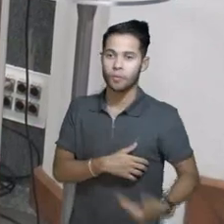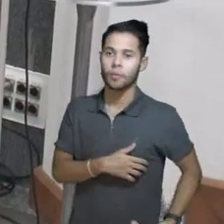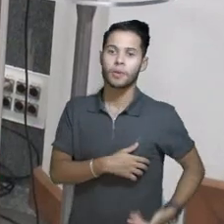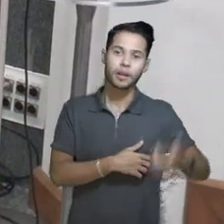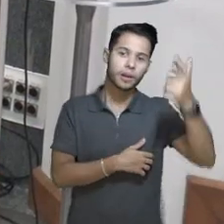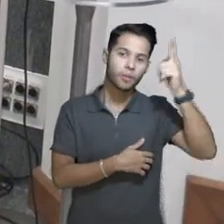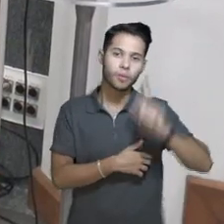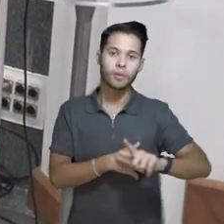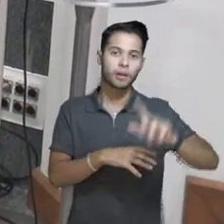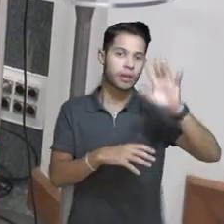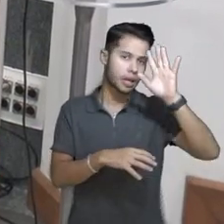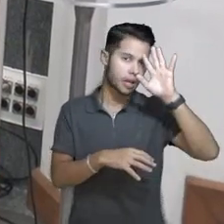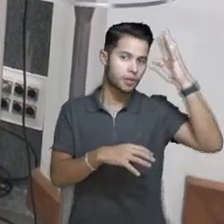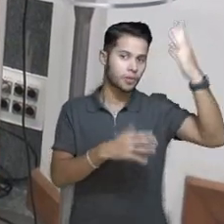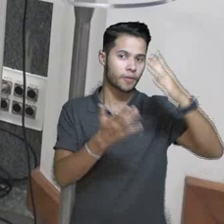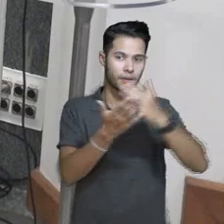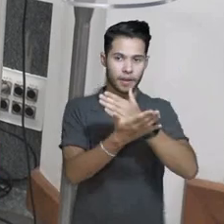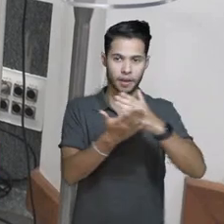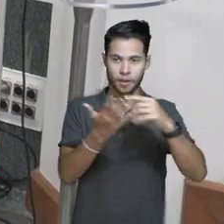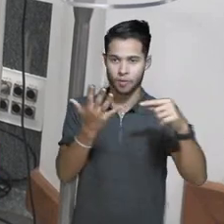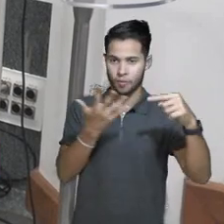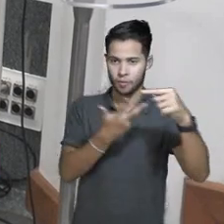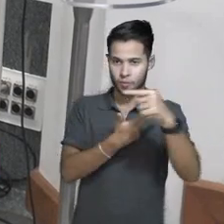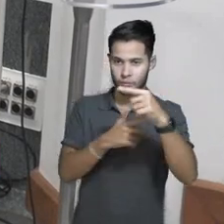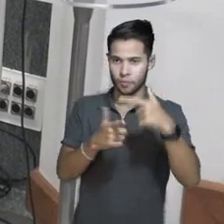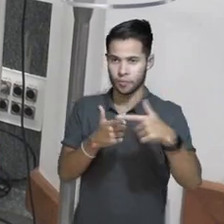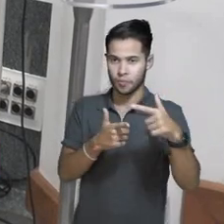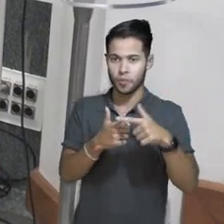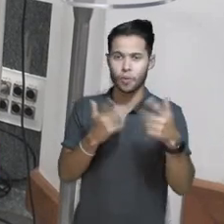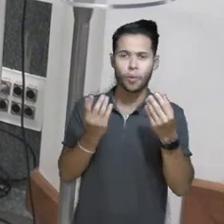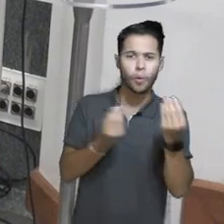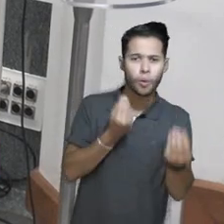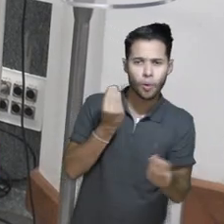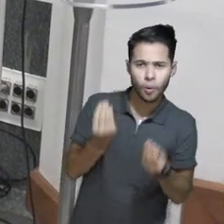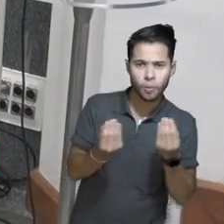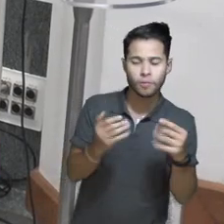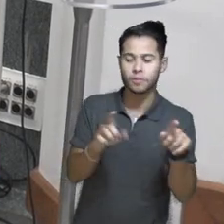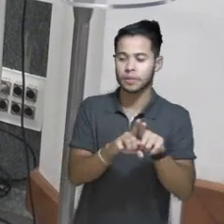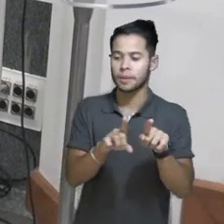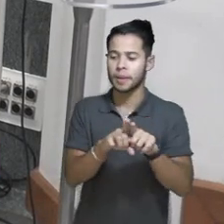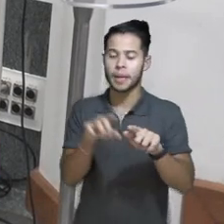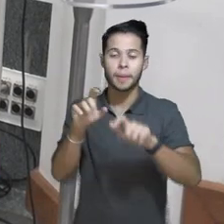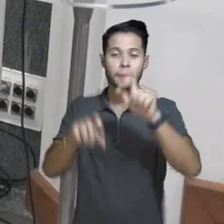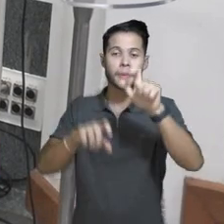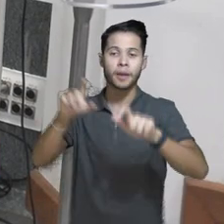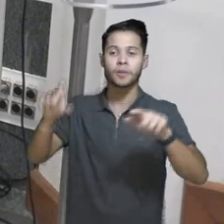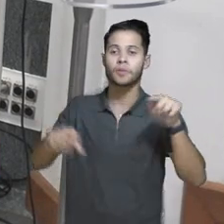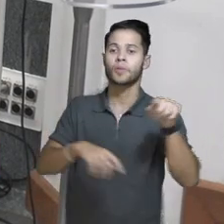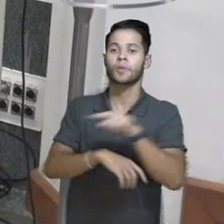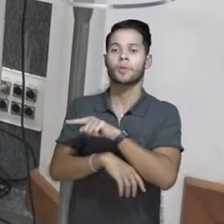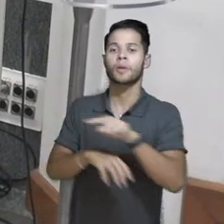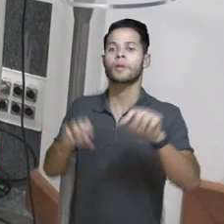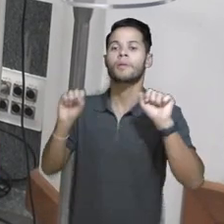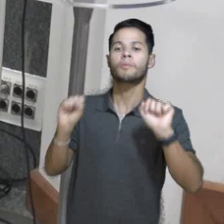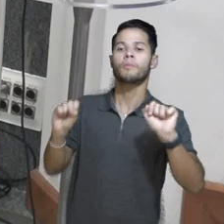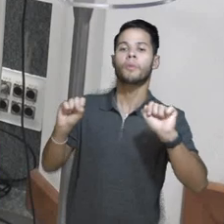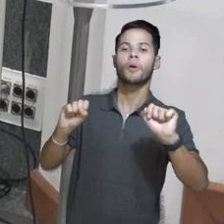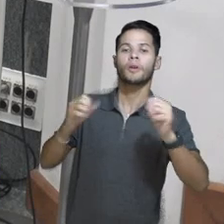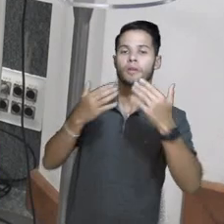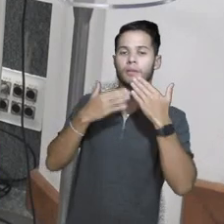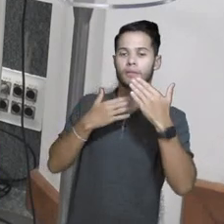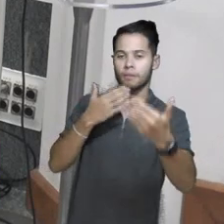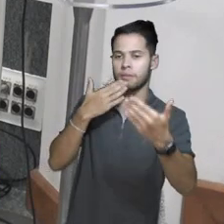conta de alguns problemas como que é como é que as pessoas possam exigir tanto de da do